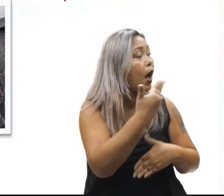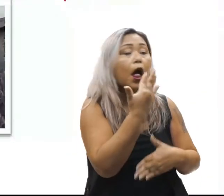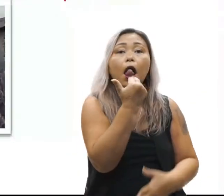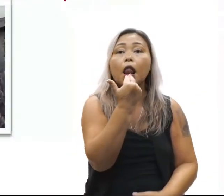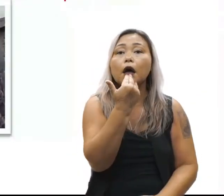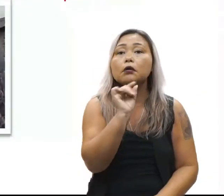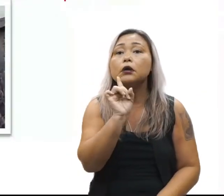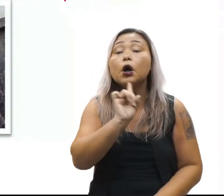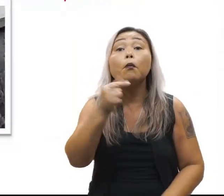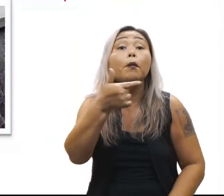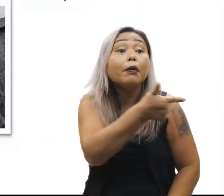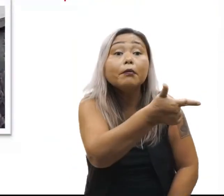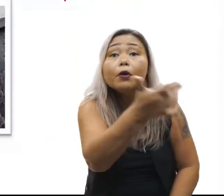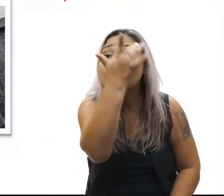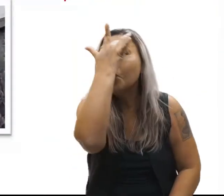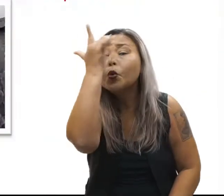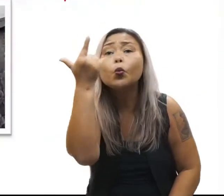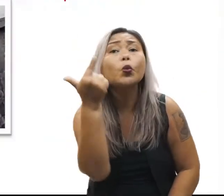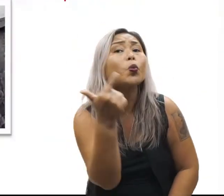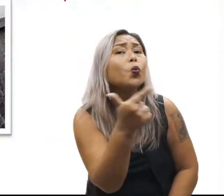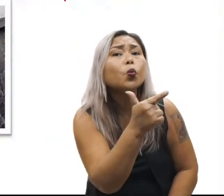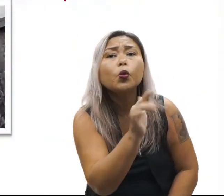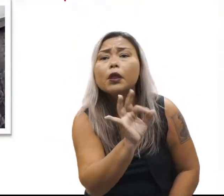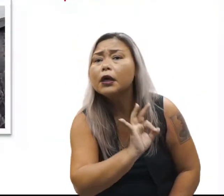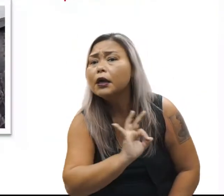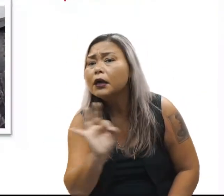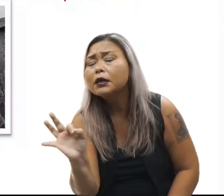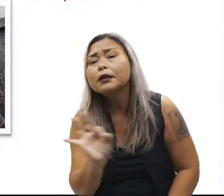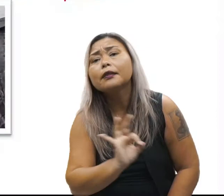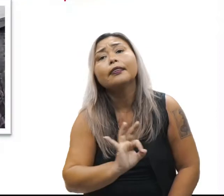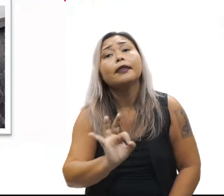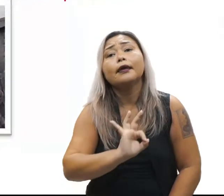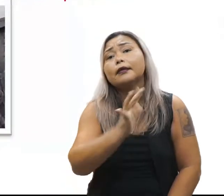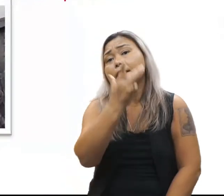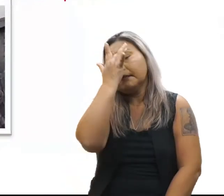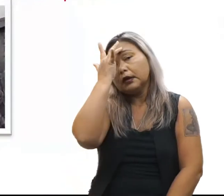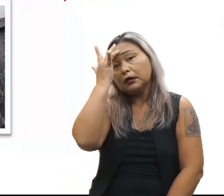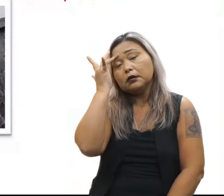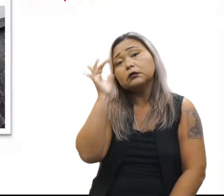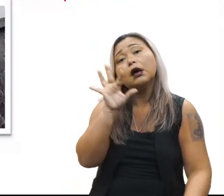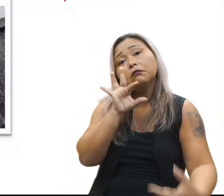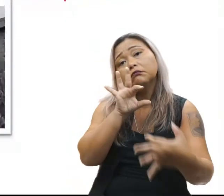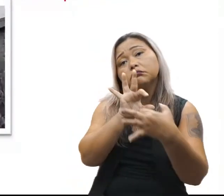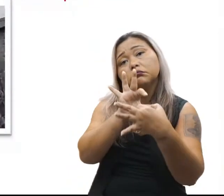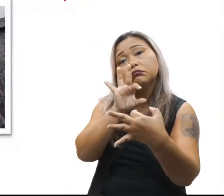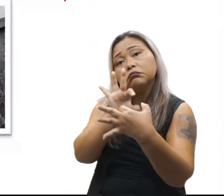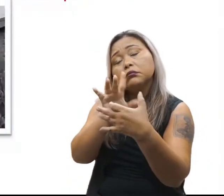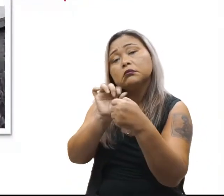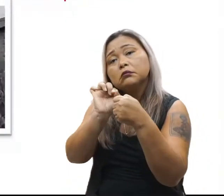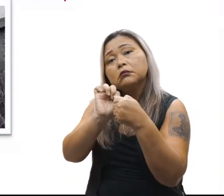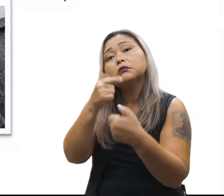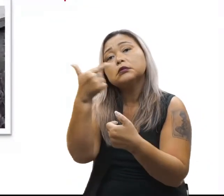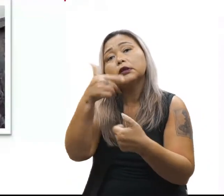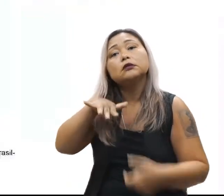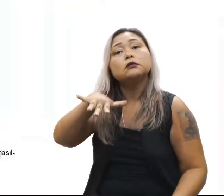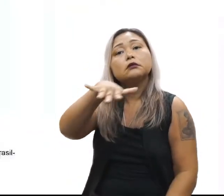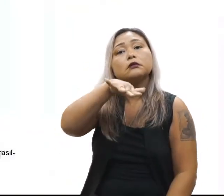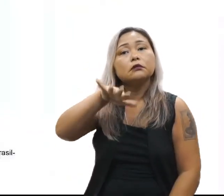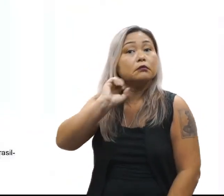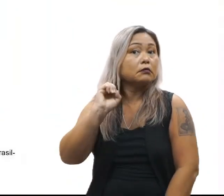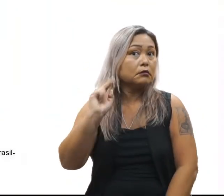aqueles que não têm, para aqueles que não têm condições de ter. Esse está relacionado ao direito da segunda dimensão,